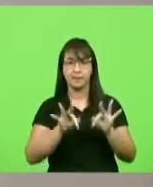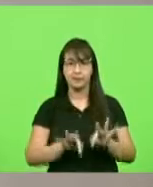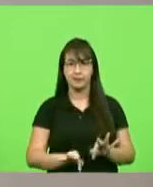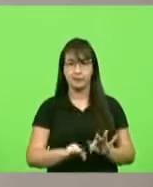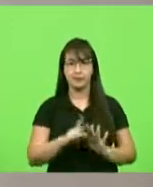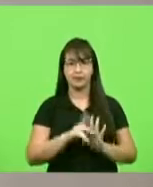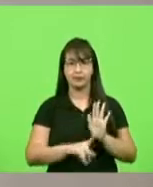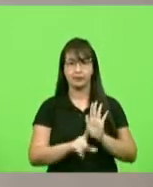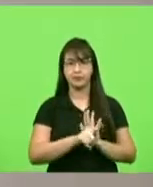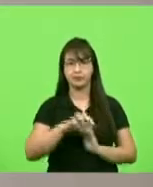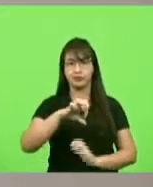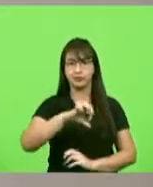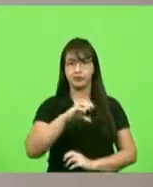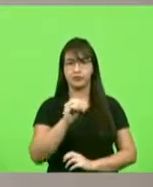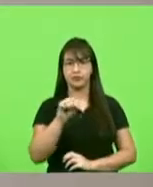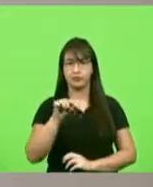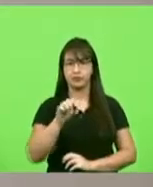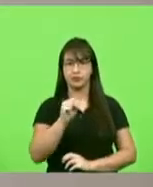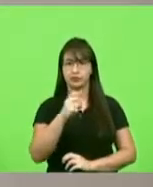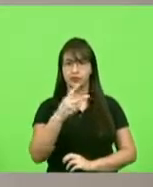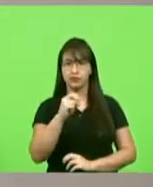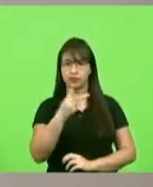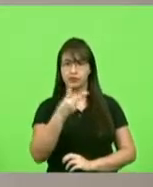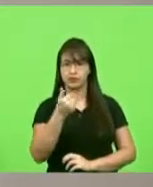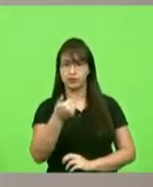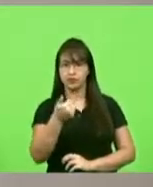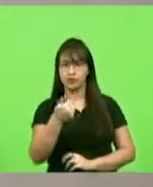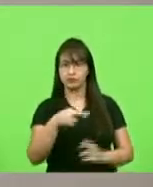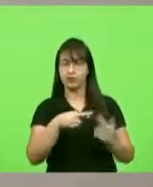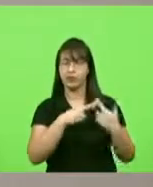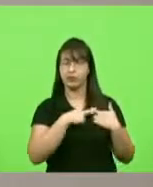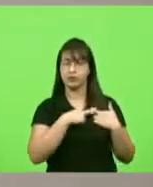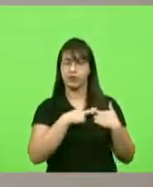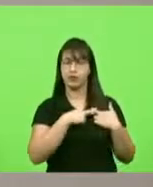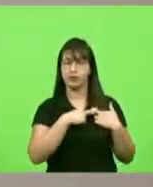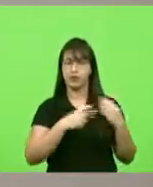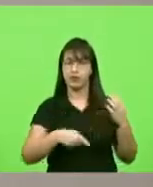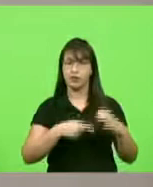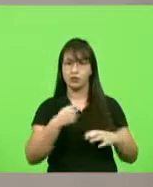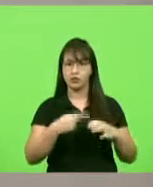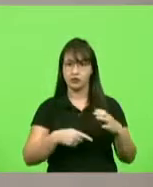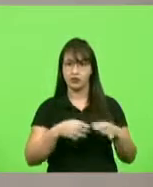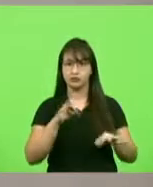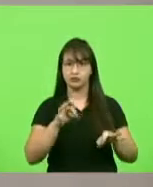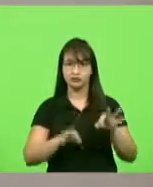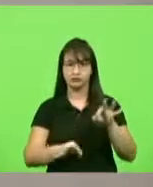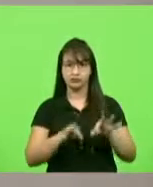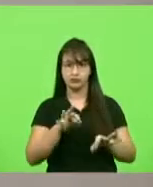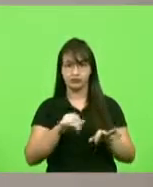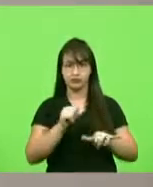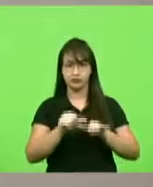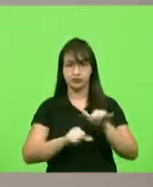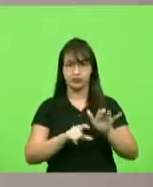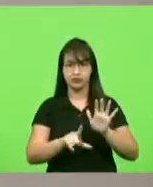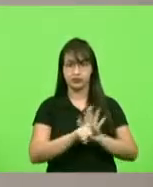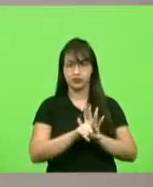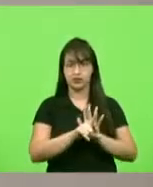projeto de lei 90.8/2021, autor Comissão de Constituição e Justiça, altera o anexo único da Lei